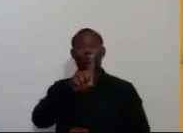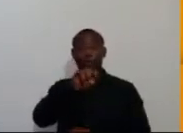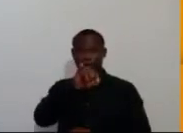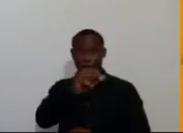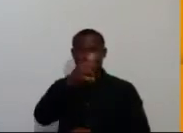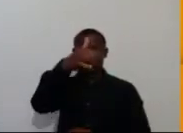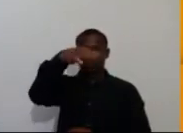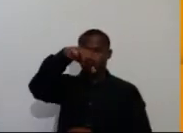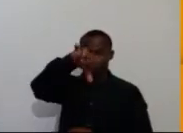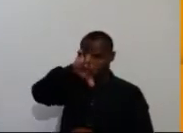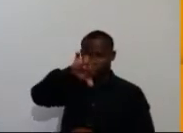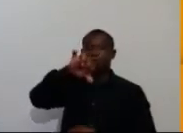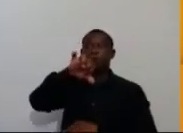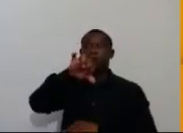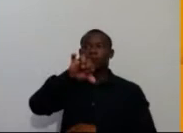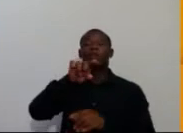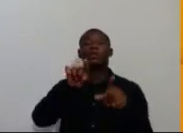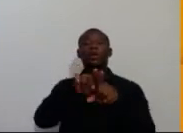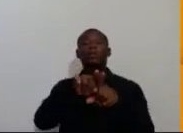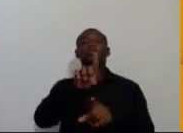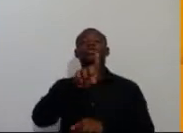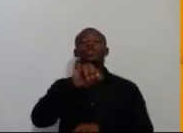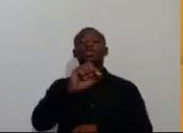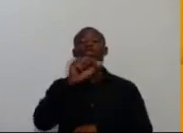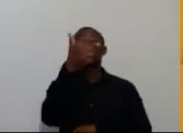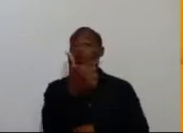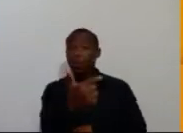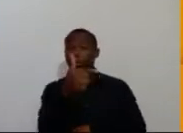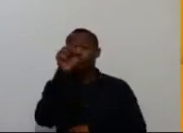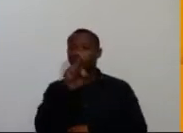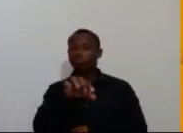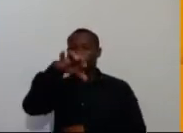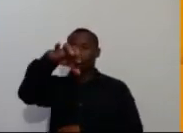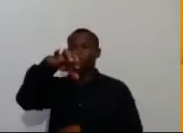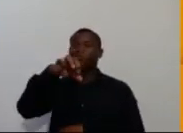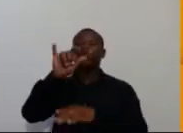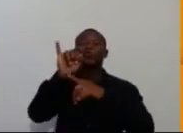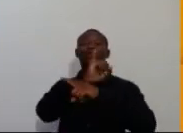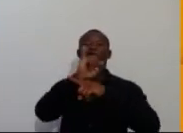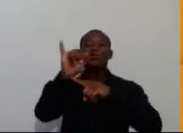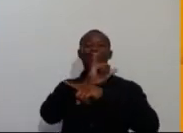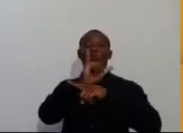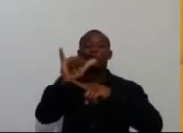Dia 2 do 9 no YouTube. Pronto. Deise, mais alguma colocação aqui?